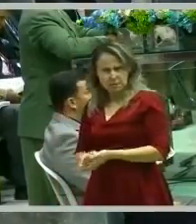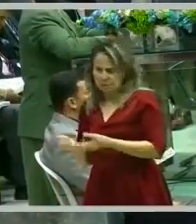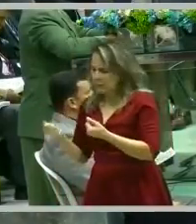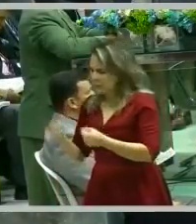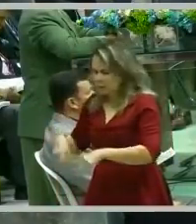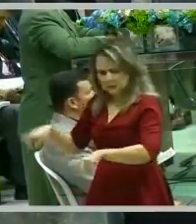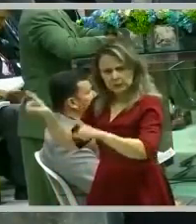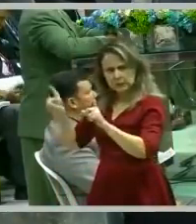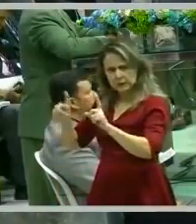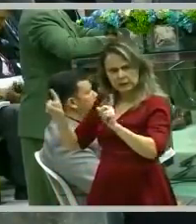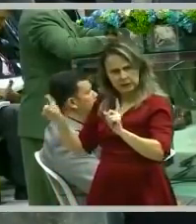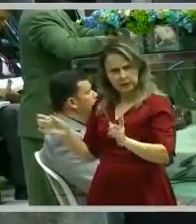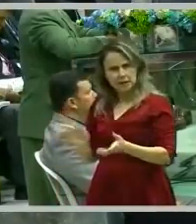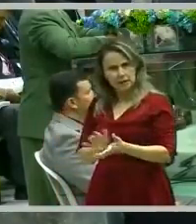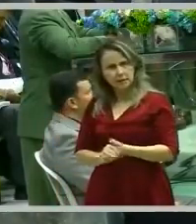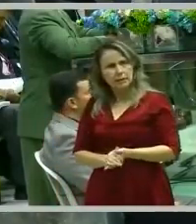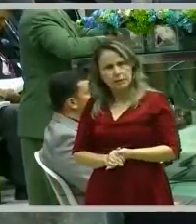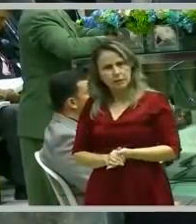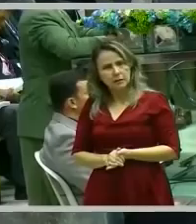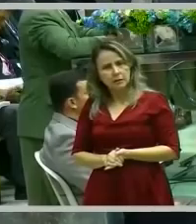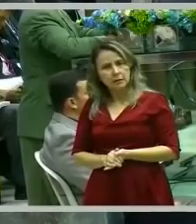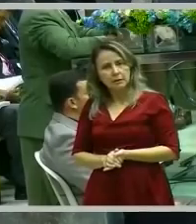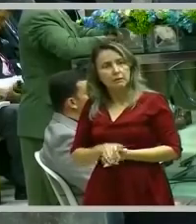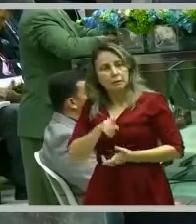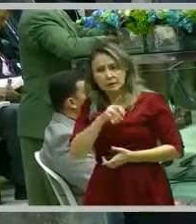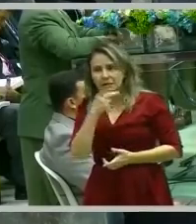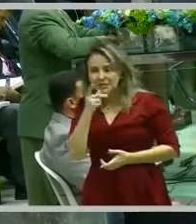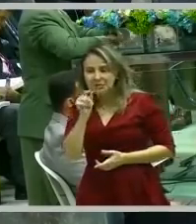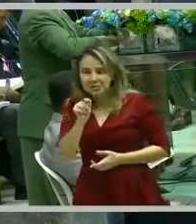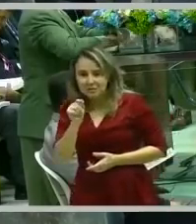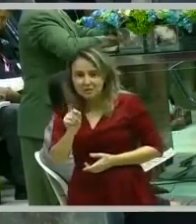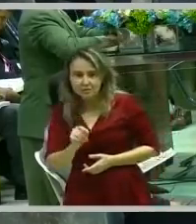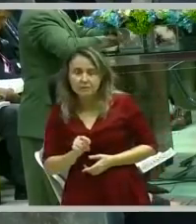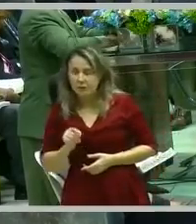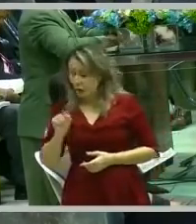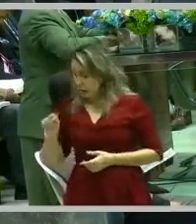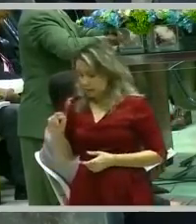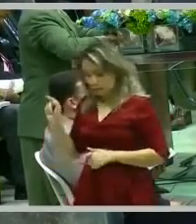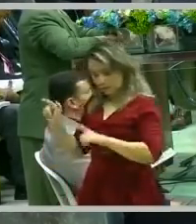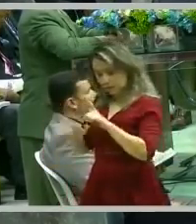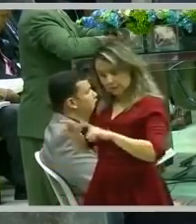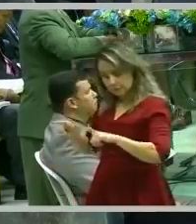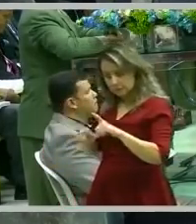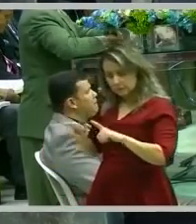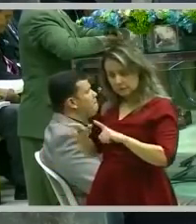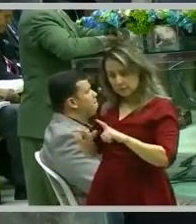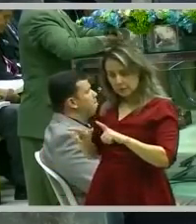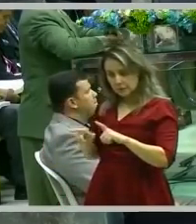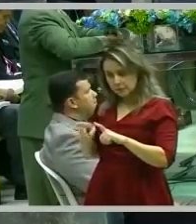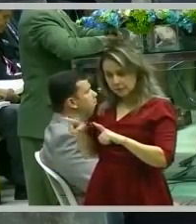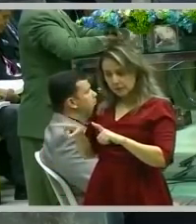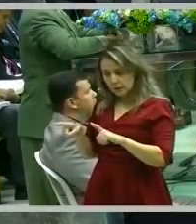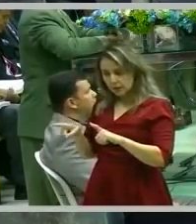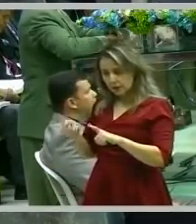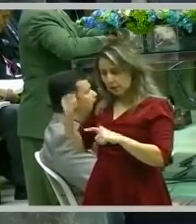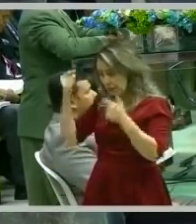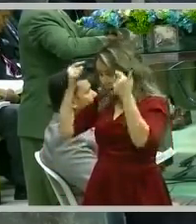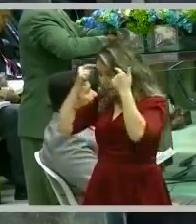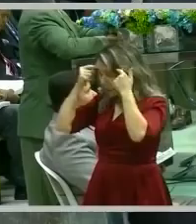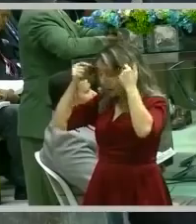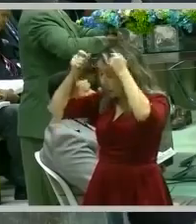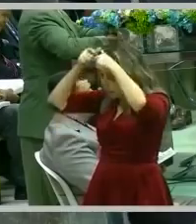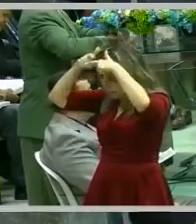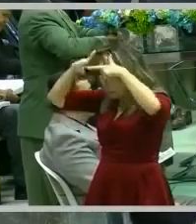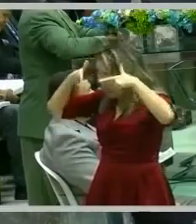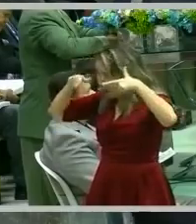Os vazios vão dizer, irmão, sabe o que, que eles dizem? Se você trabalhar muito para Jesus, eles dizem que você é um cabeça oca, que você